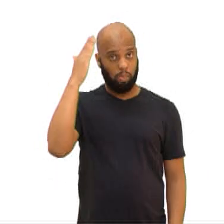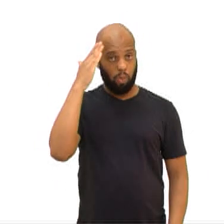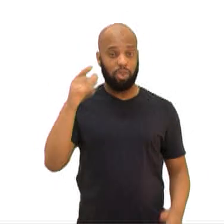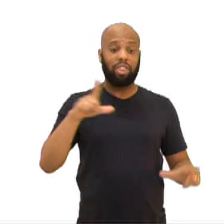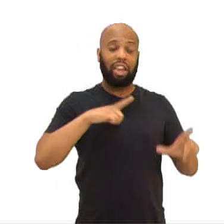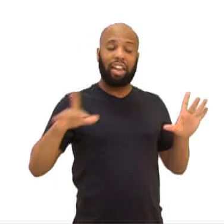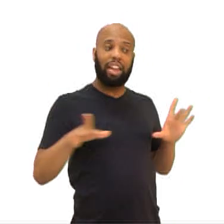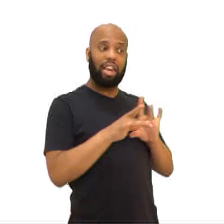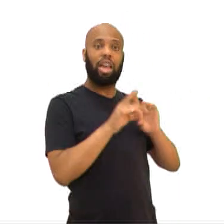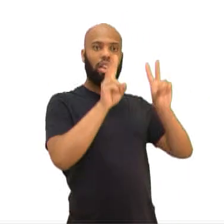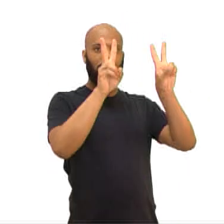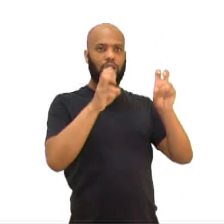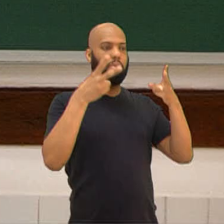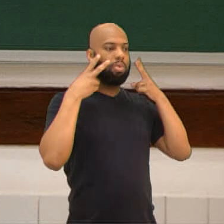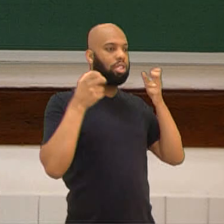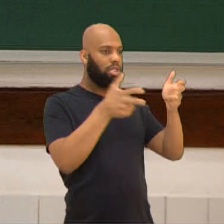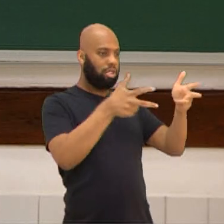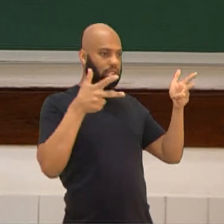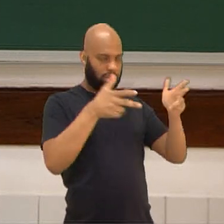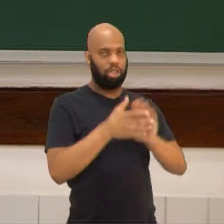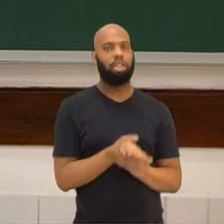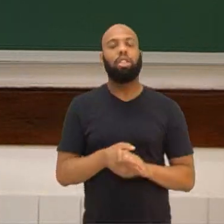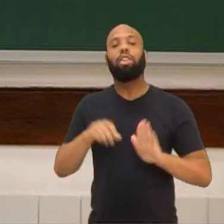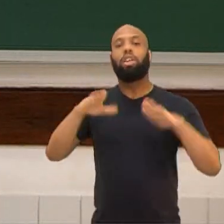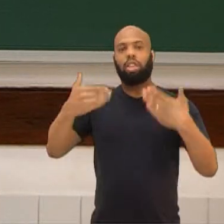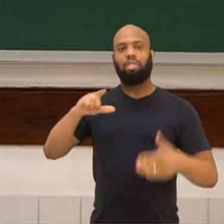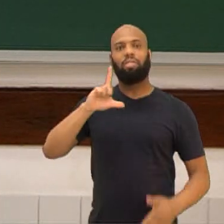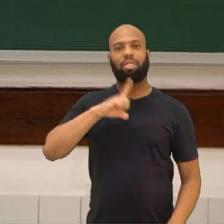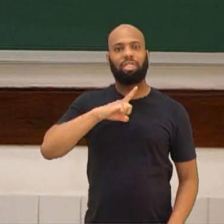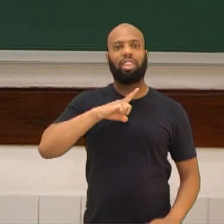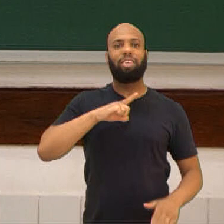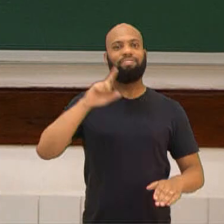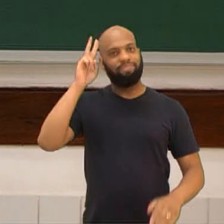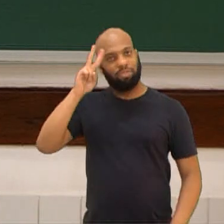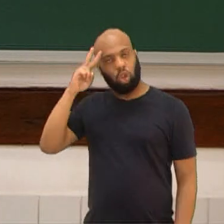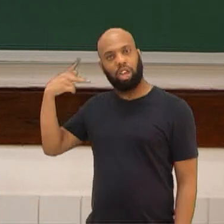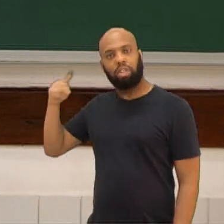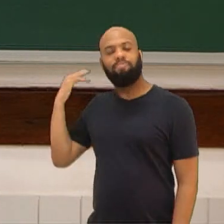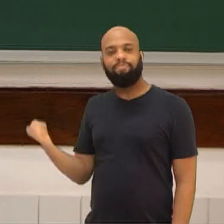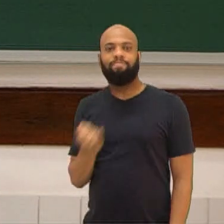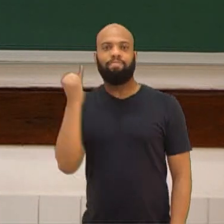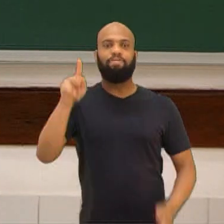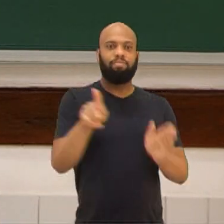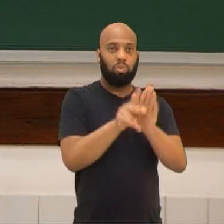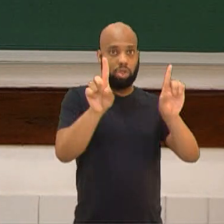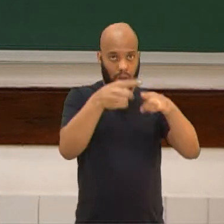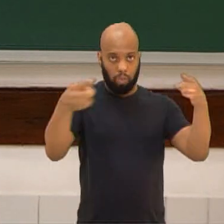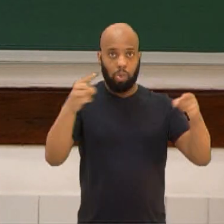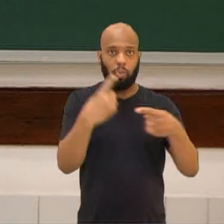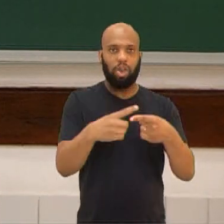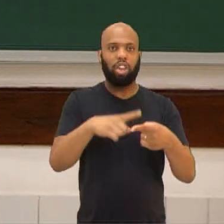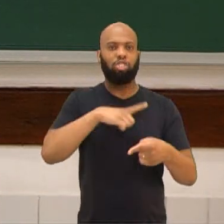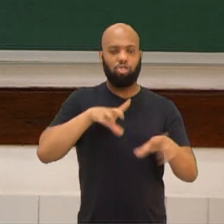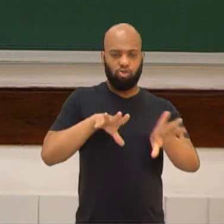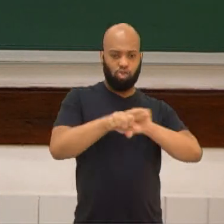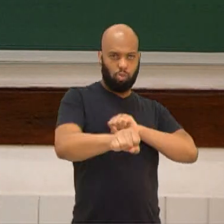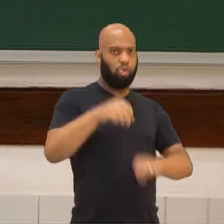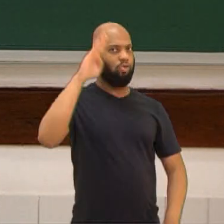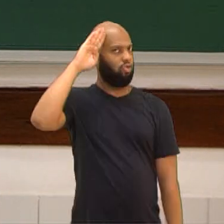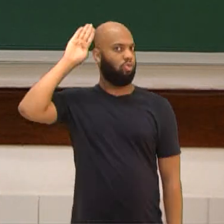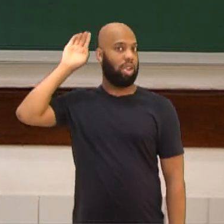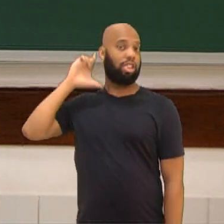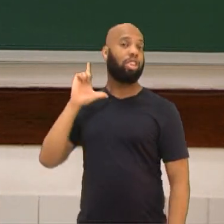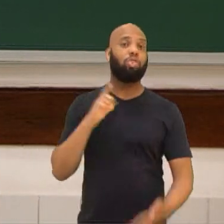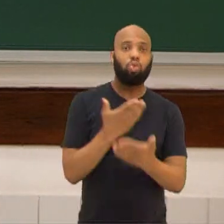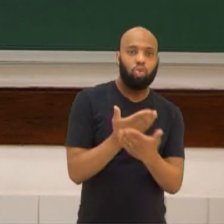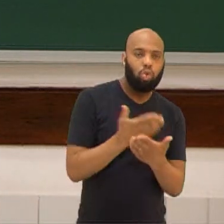indígenas. Então, um trabalho bem importante do Villa-Lobos, ele tinha essa formação acadêmica, ele estudou a